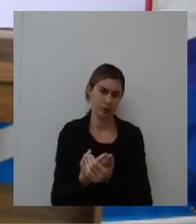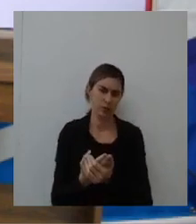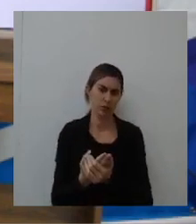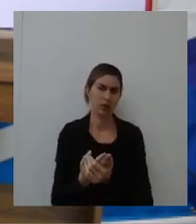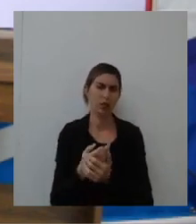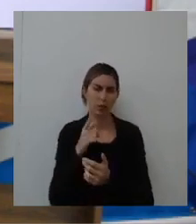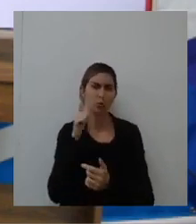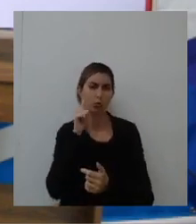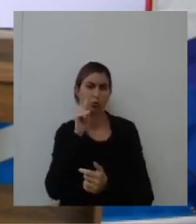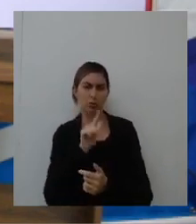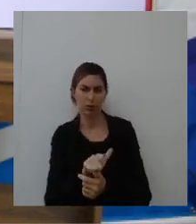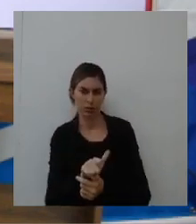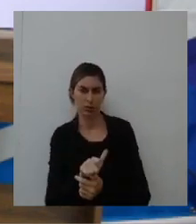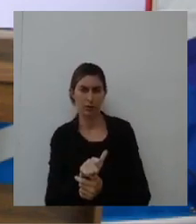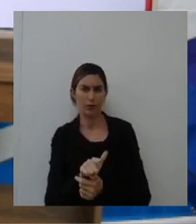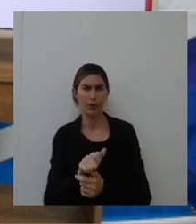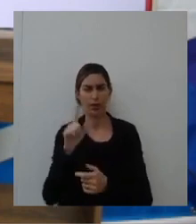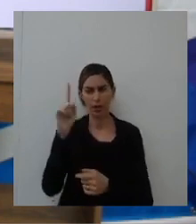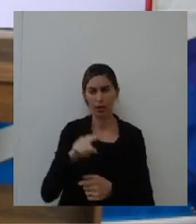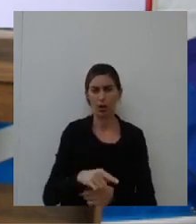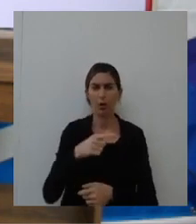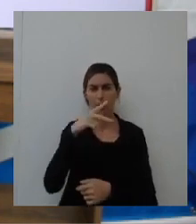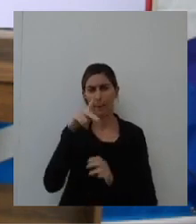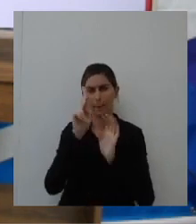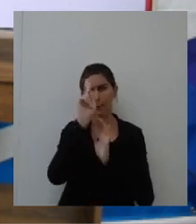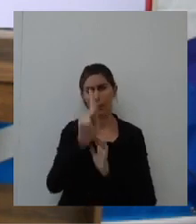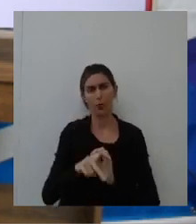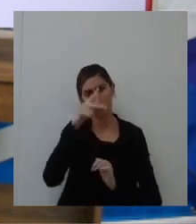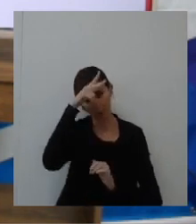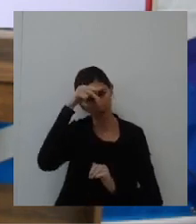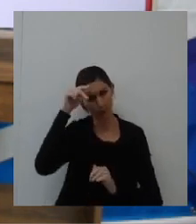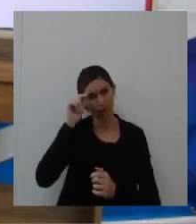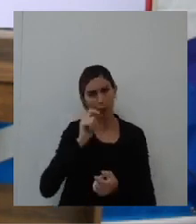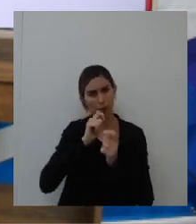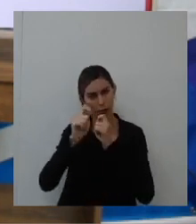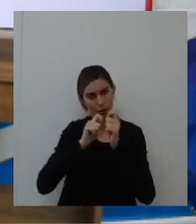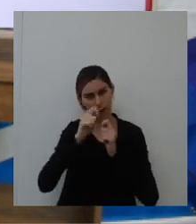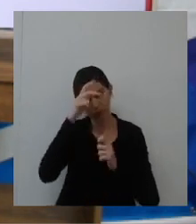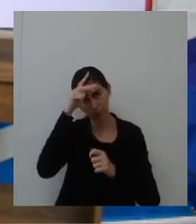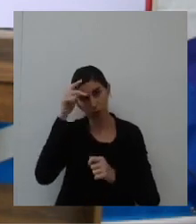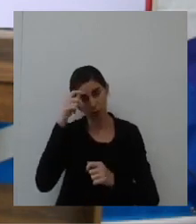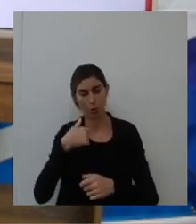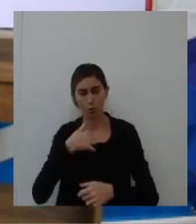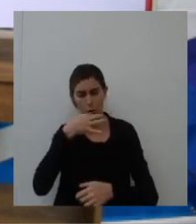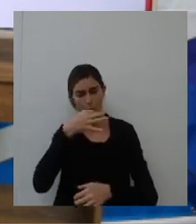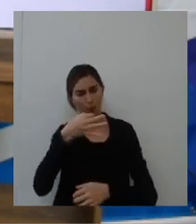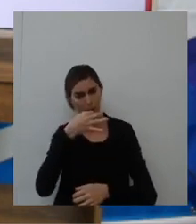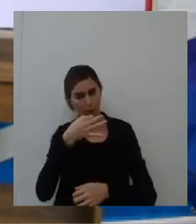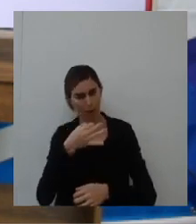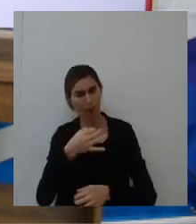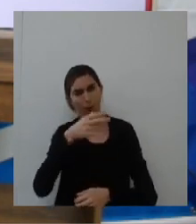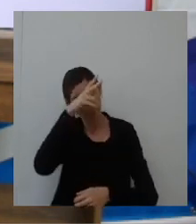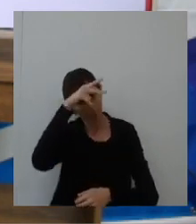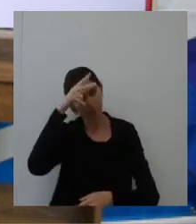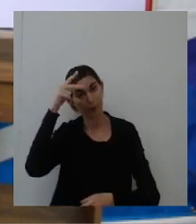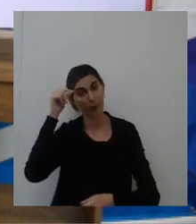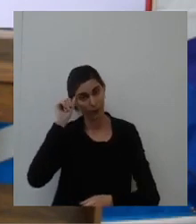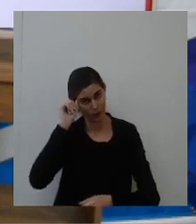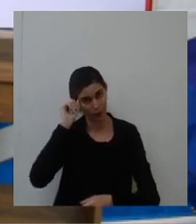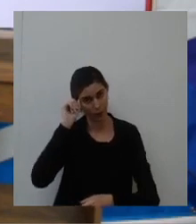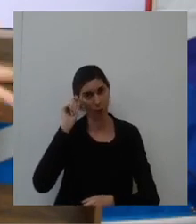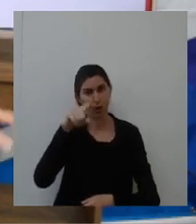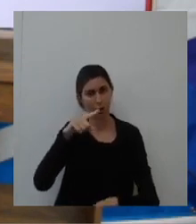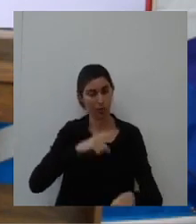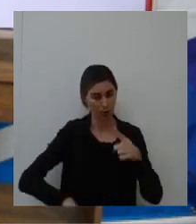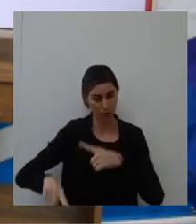que ele conseguiu ao trazer a palavra do próprio prefeito? Olha, eu tenho a opinião de que a palavra do prefeito, que é